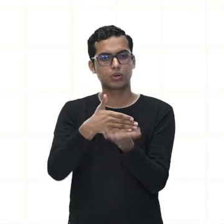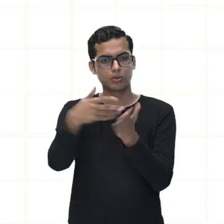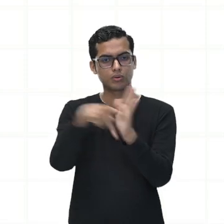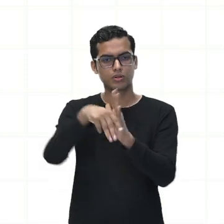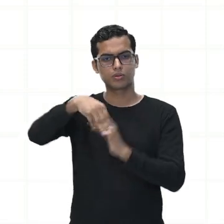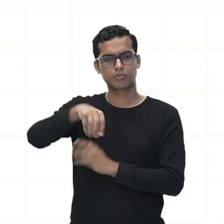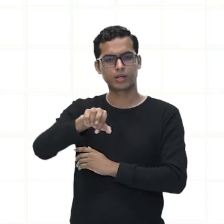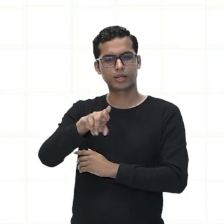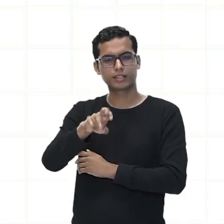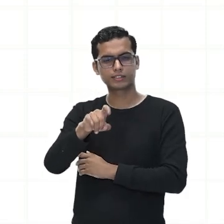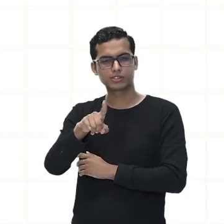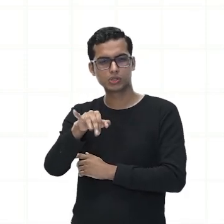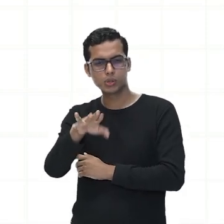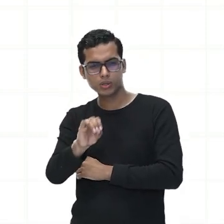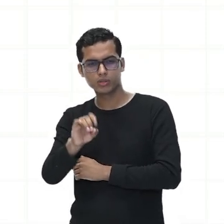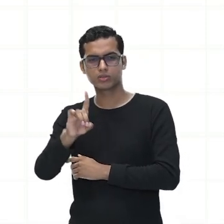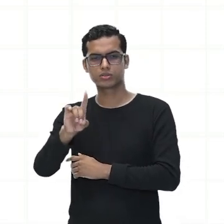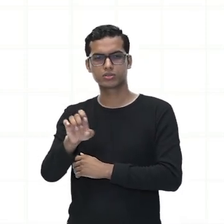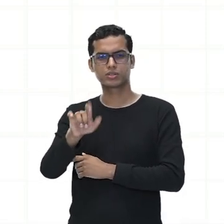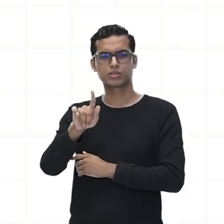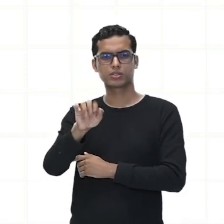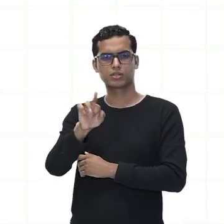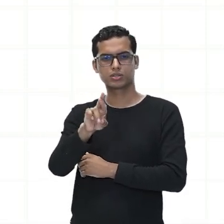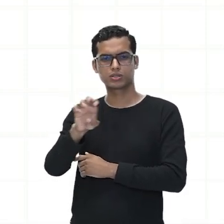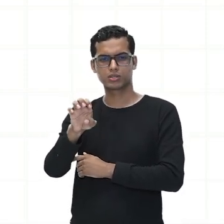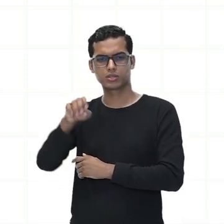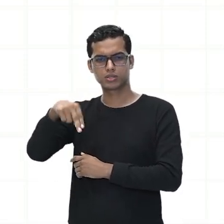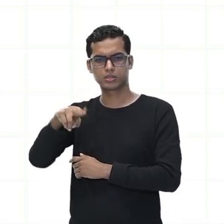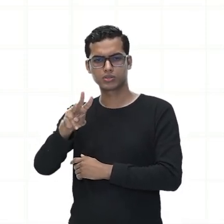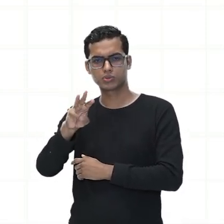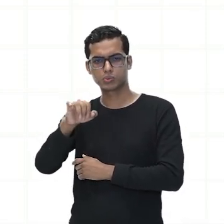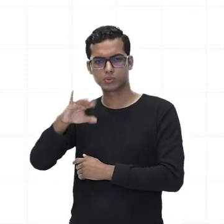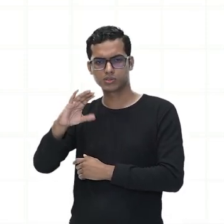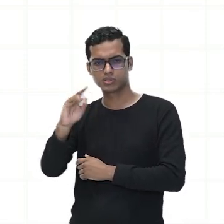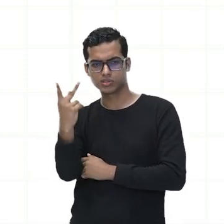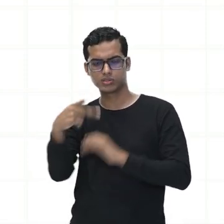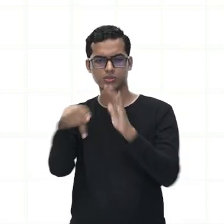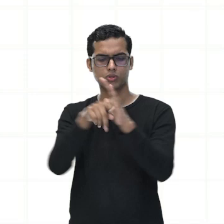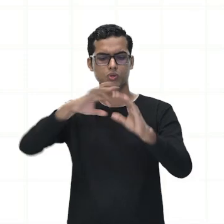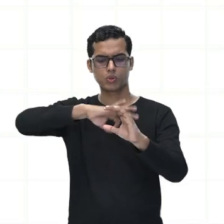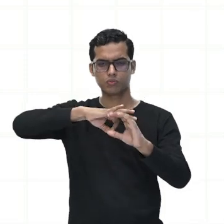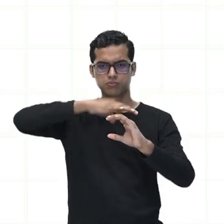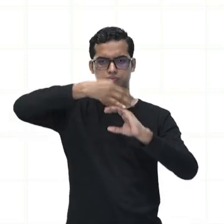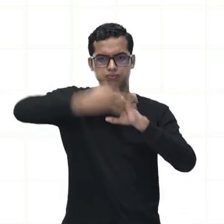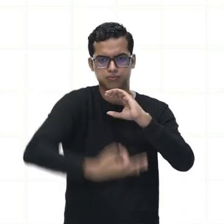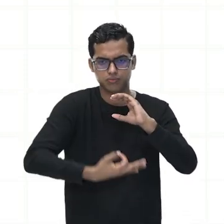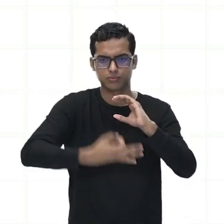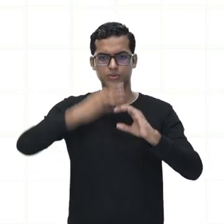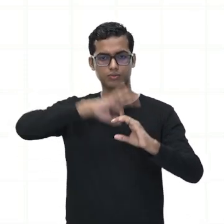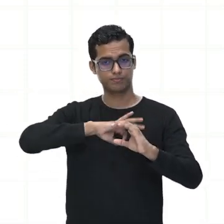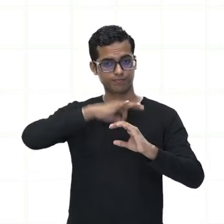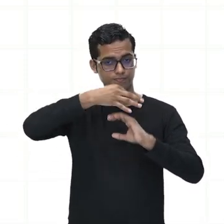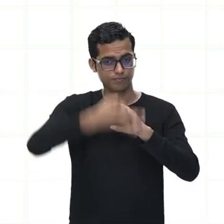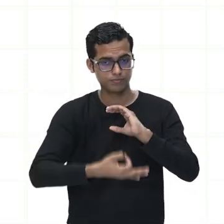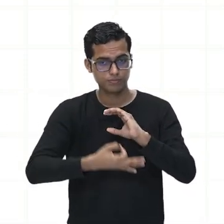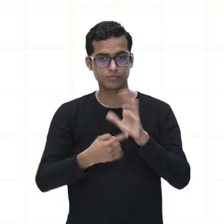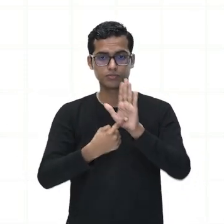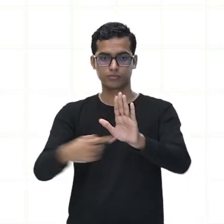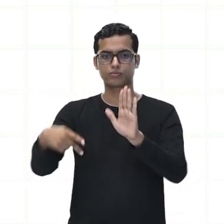Greenwich, que é um marco longitudinal para determinar o padrão dos fusos horários, ou